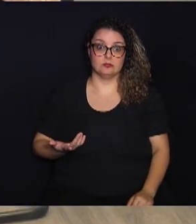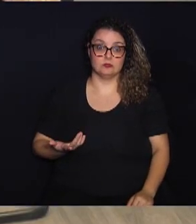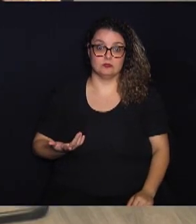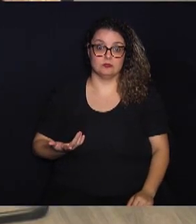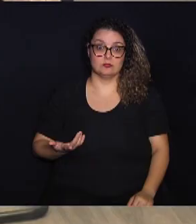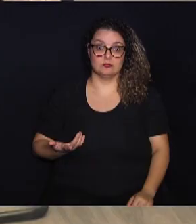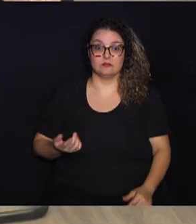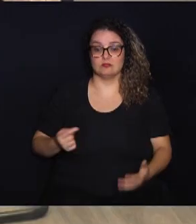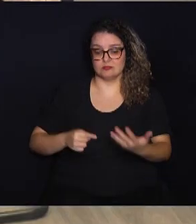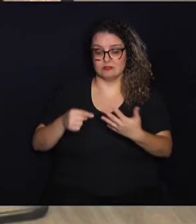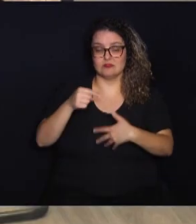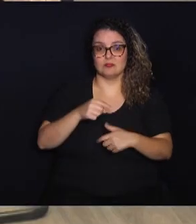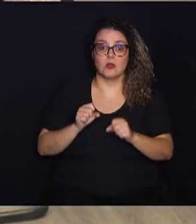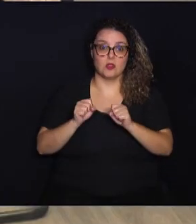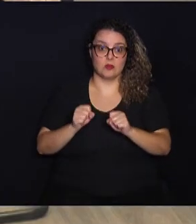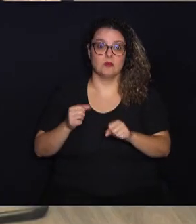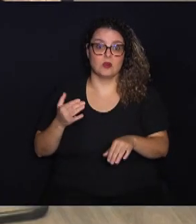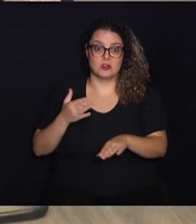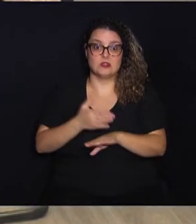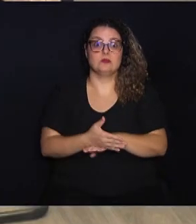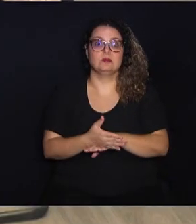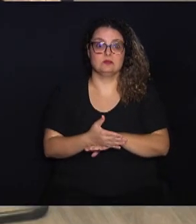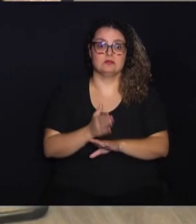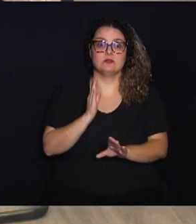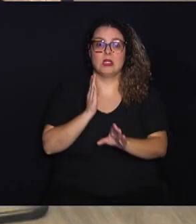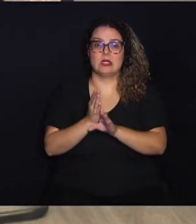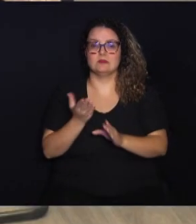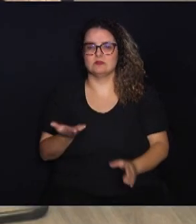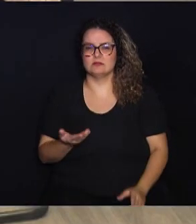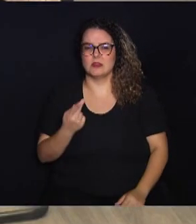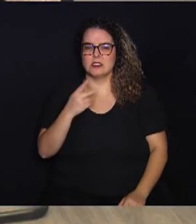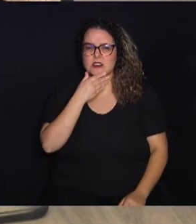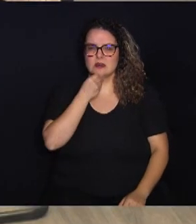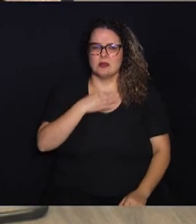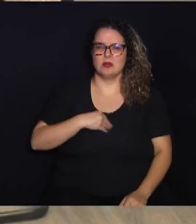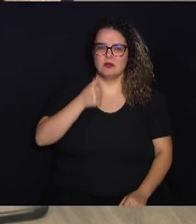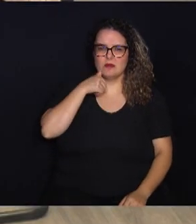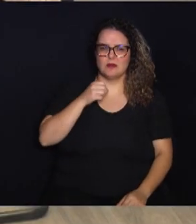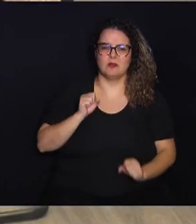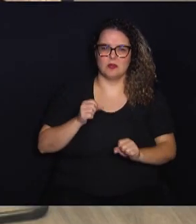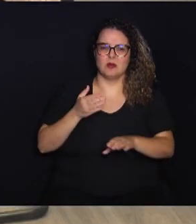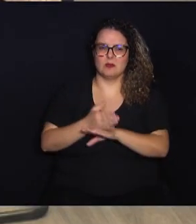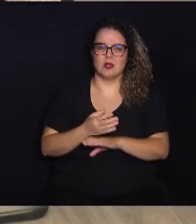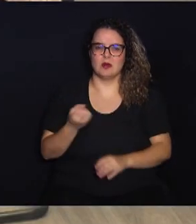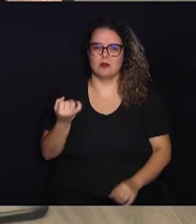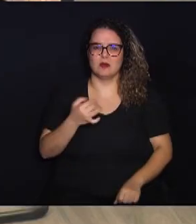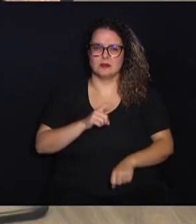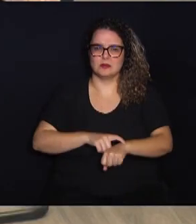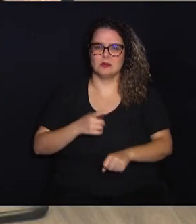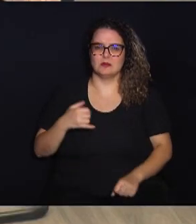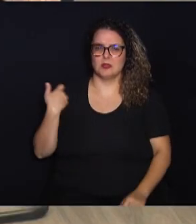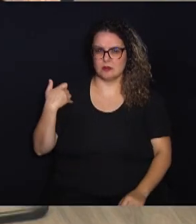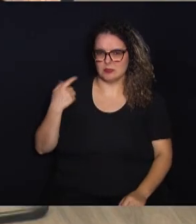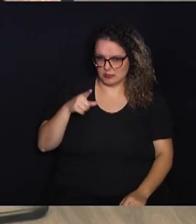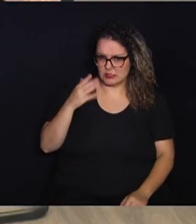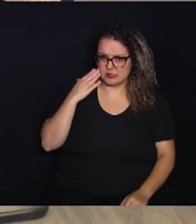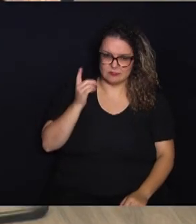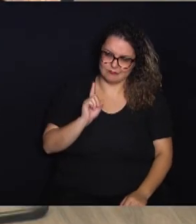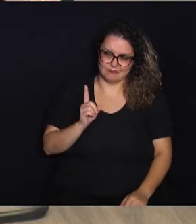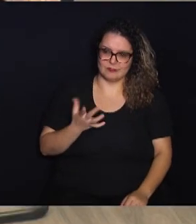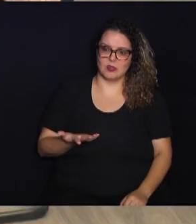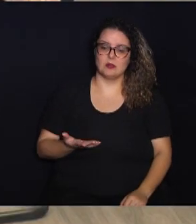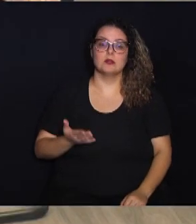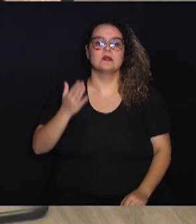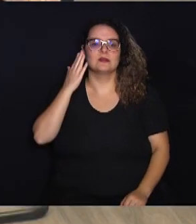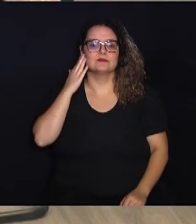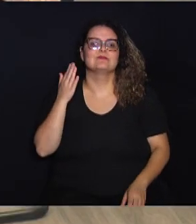as questões que você pode acessar e descobrir. Seu filho pode acessar a internet? Quanto tempo? Quantos anos tem? Você sabia disso? Não sabia? Então